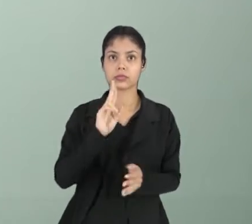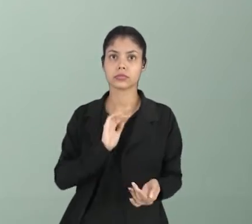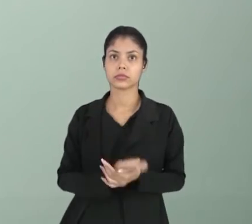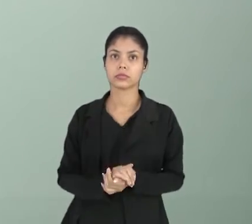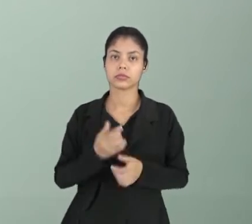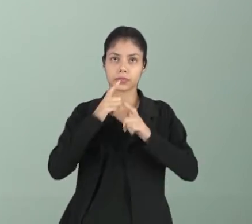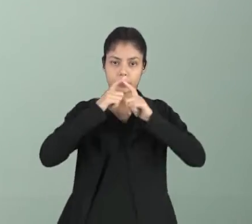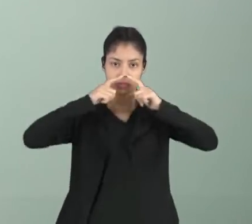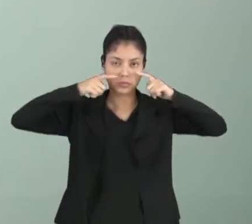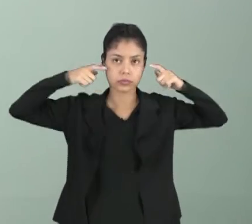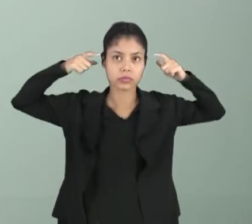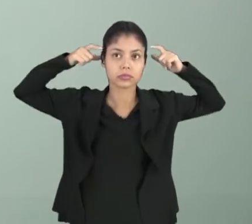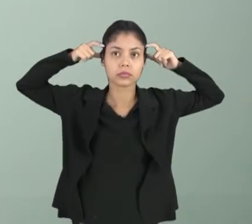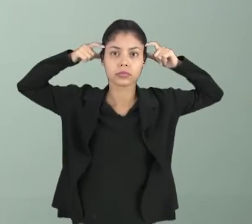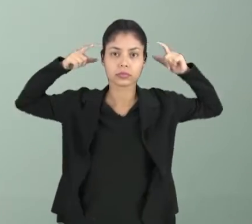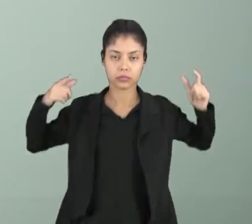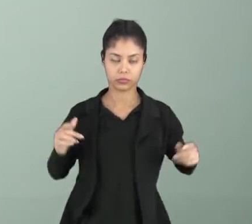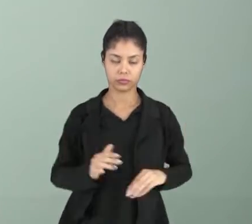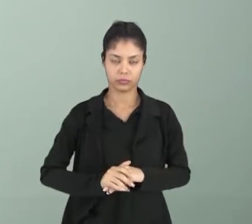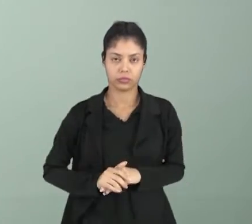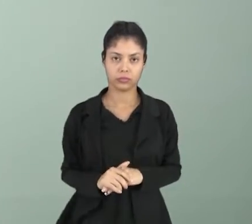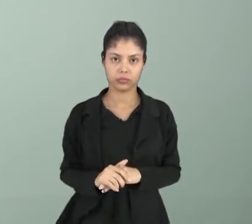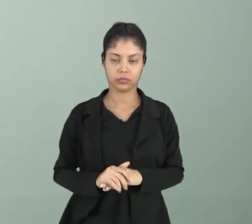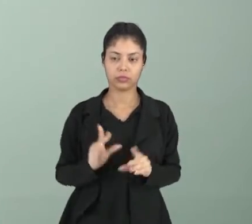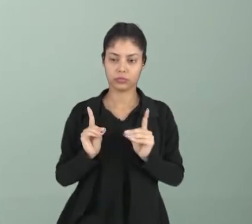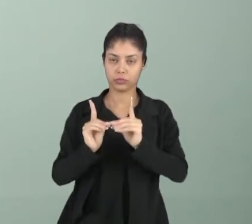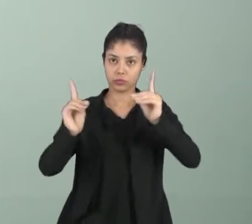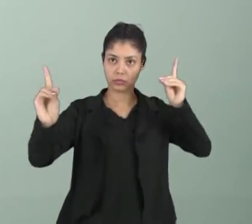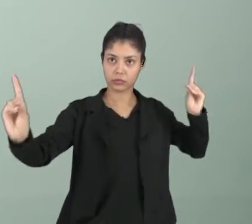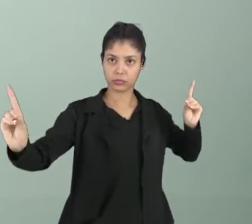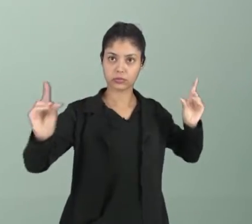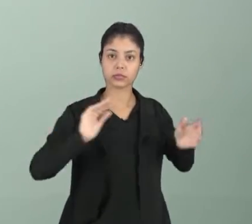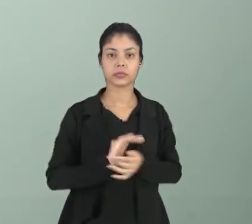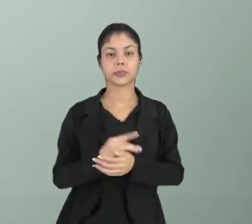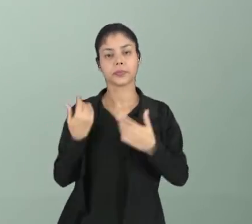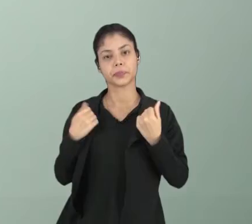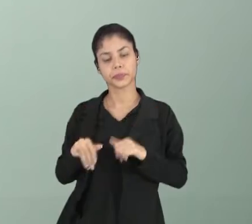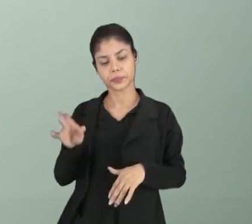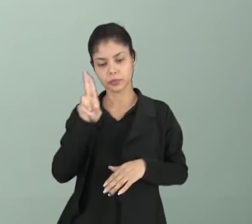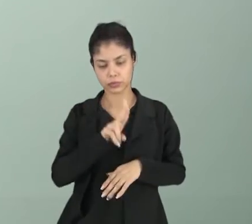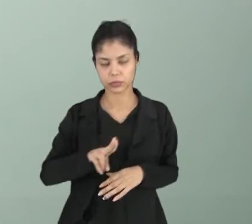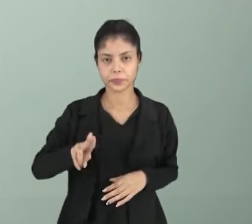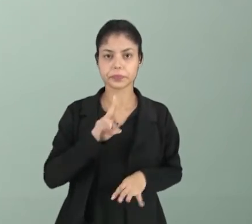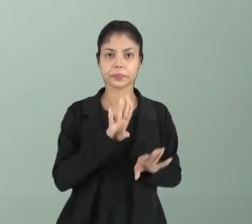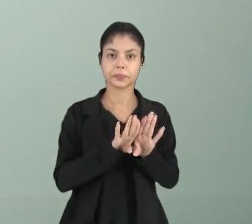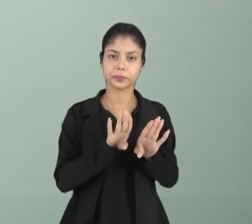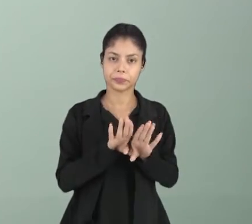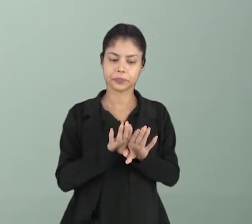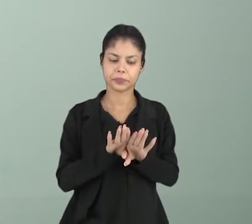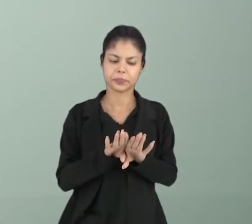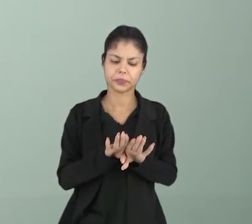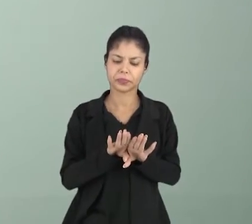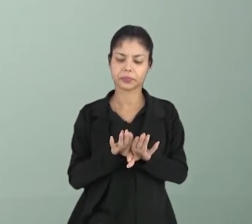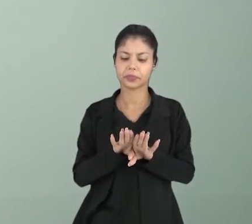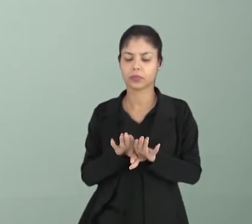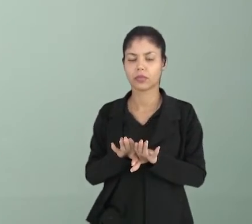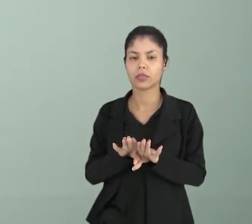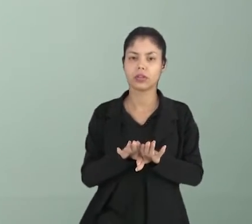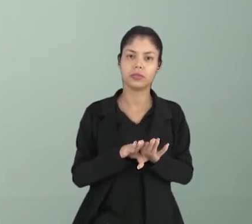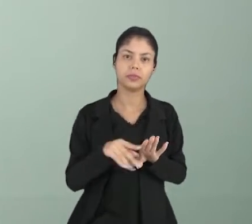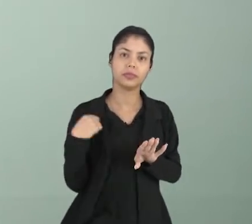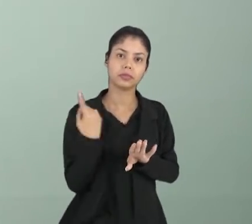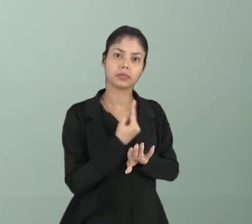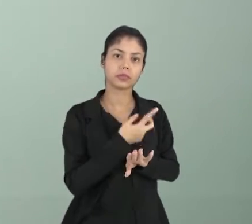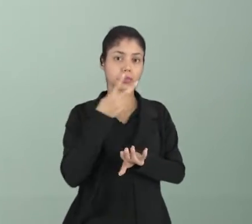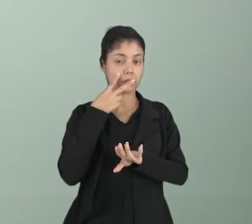das máscaras, o distanciamento. Então, também foi utilizado, e aí é onde a